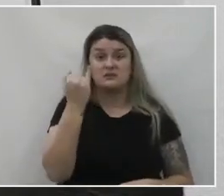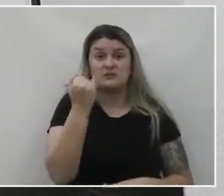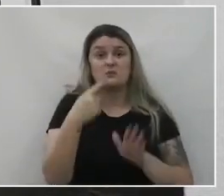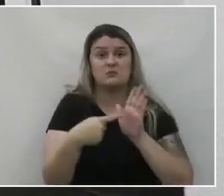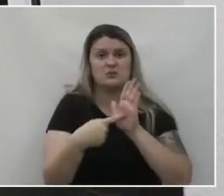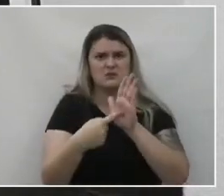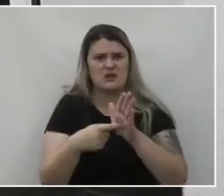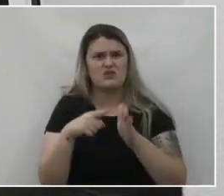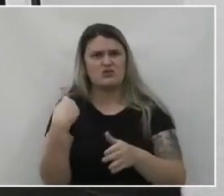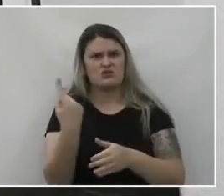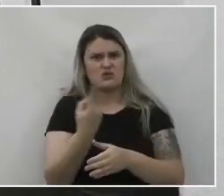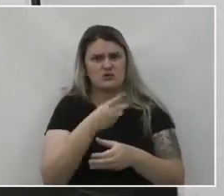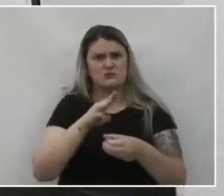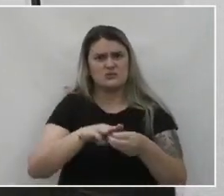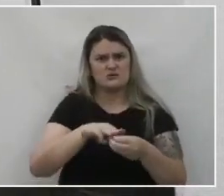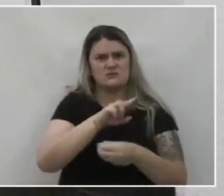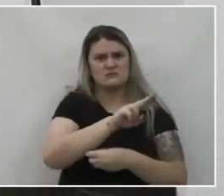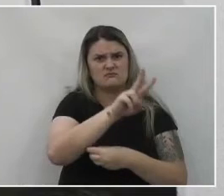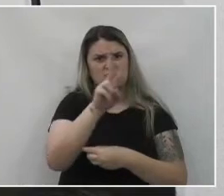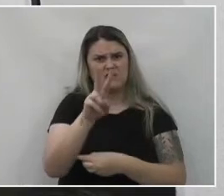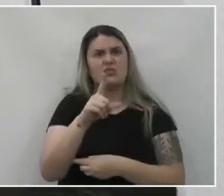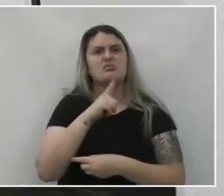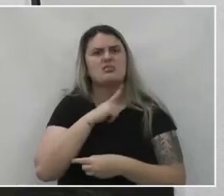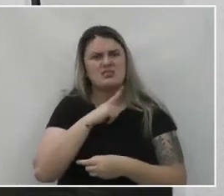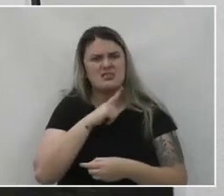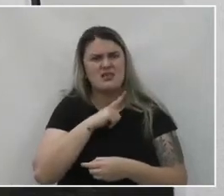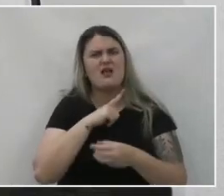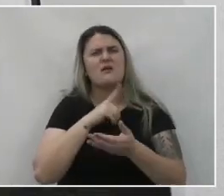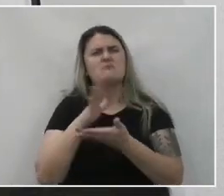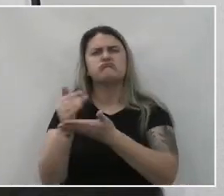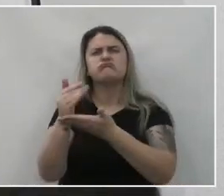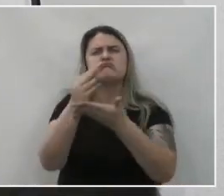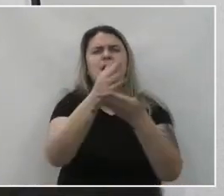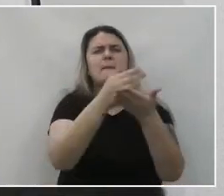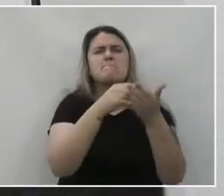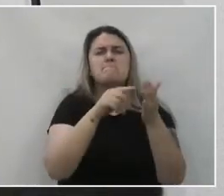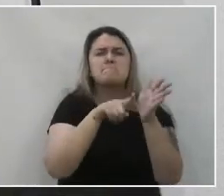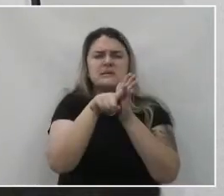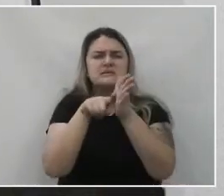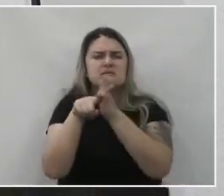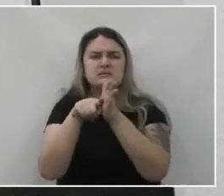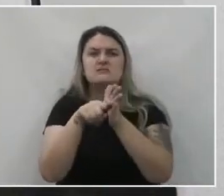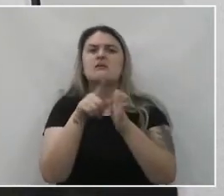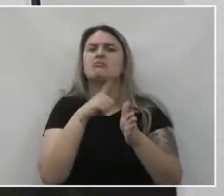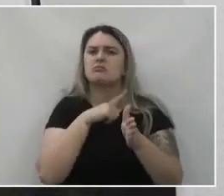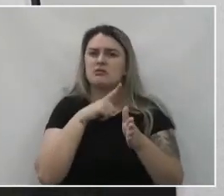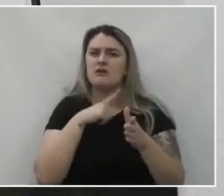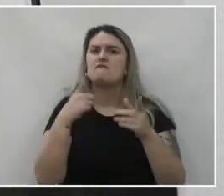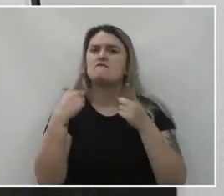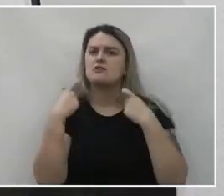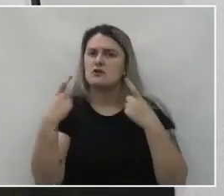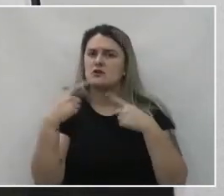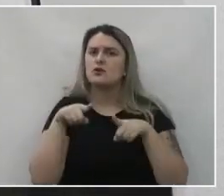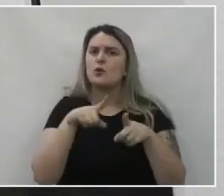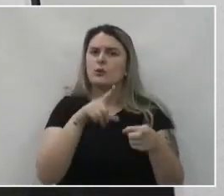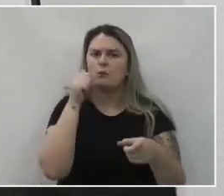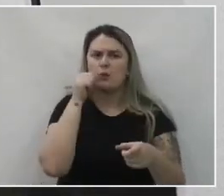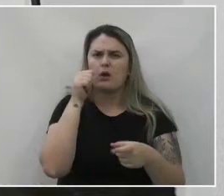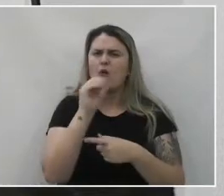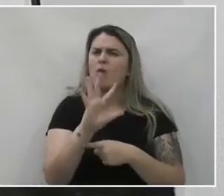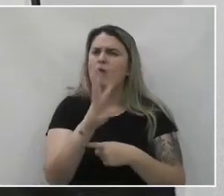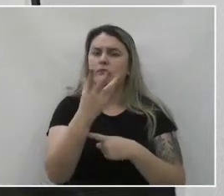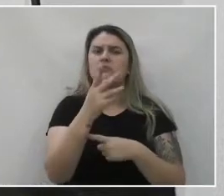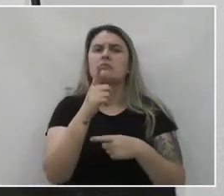ressaltarmos que União da Vitória e região apresentam dados altíssimos de violência contra as mulheres e que ela acontece de várias maneiras: